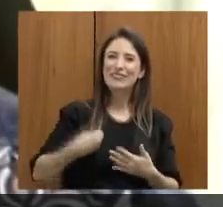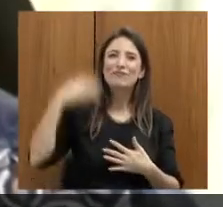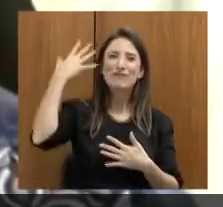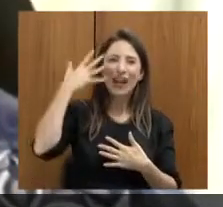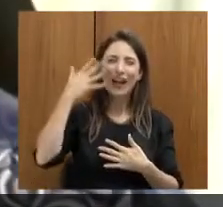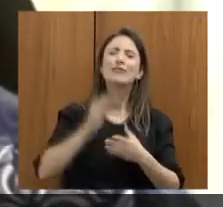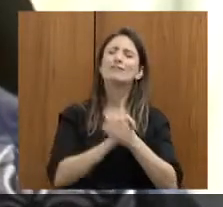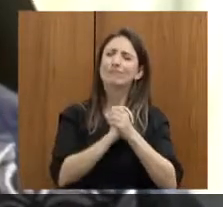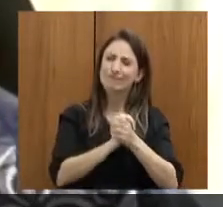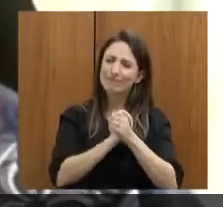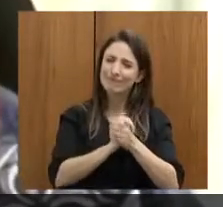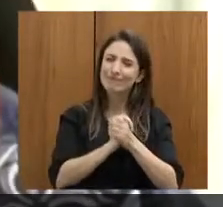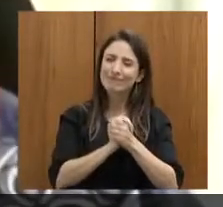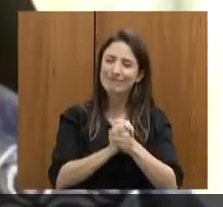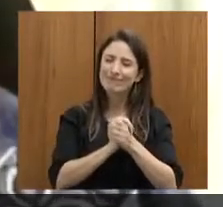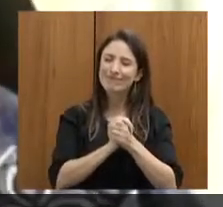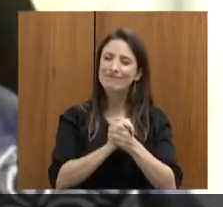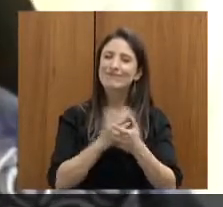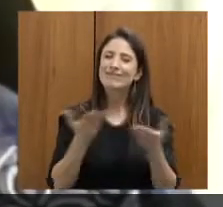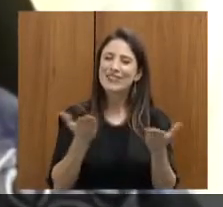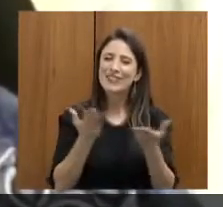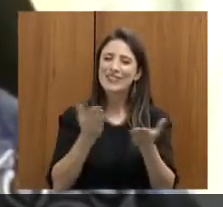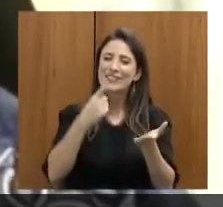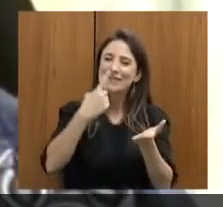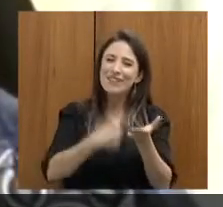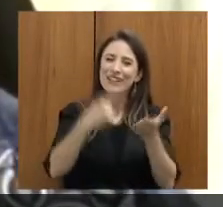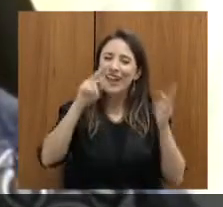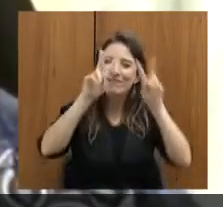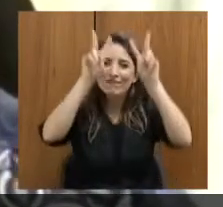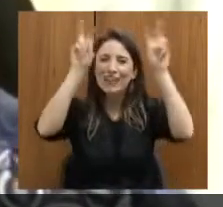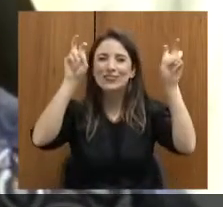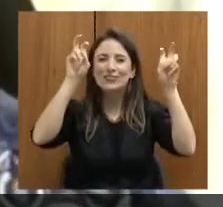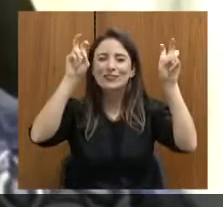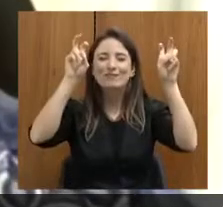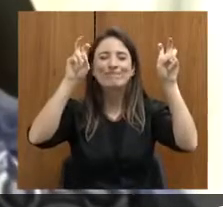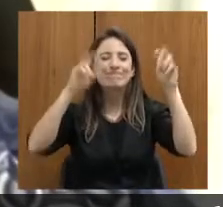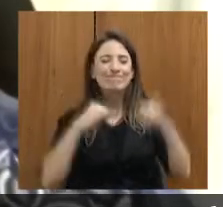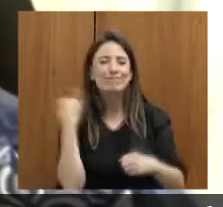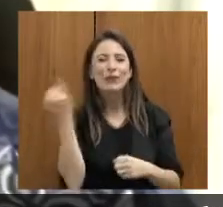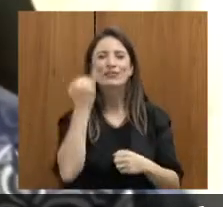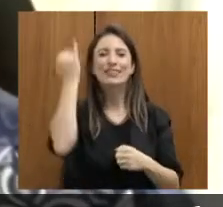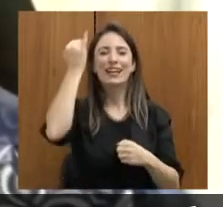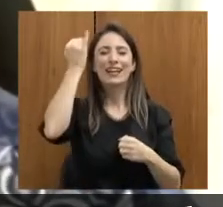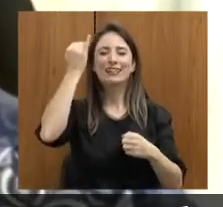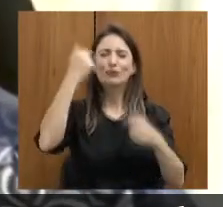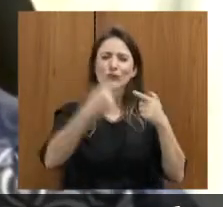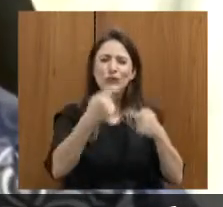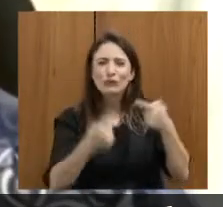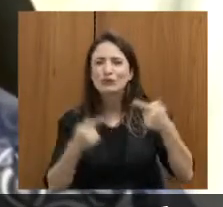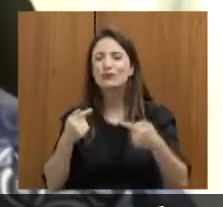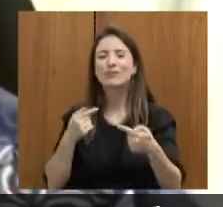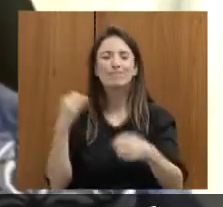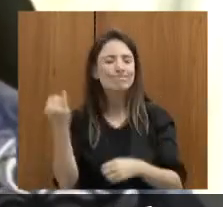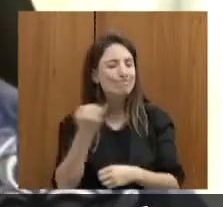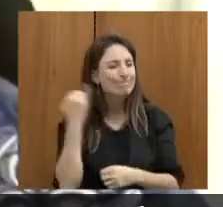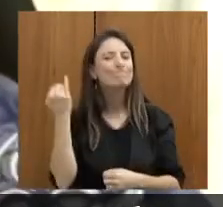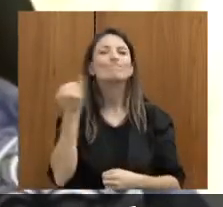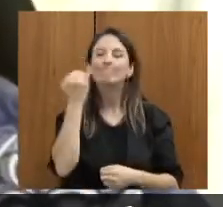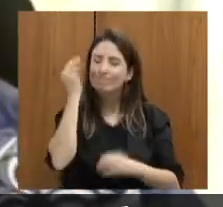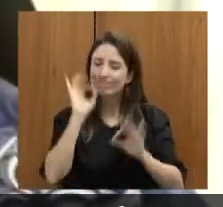iniciativa de colocar em diálogo uma pauta tão relevante tão importante